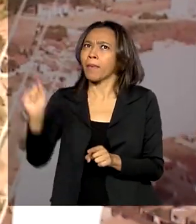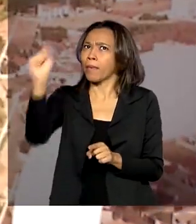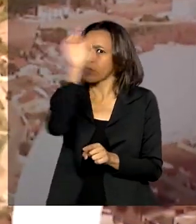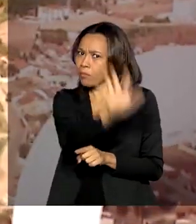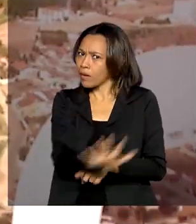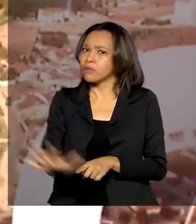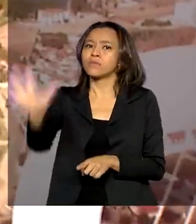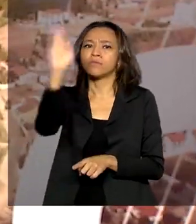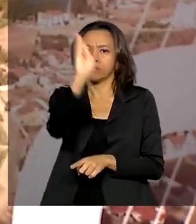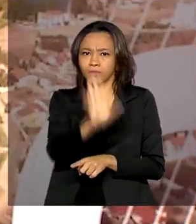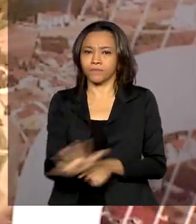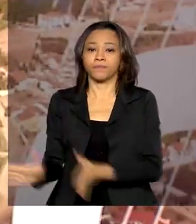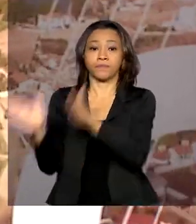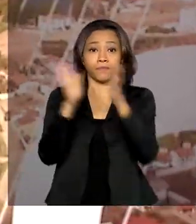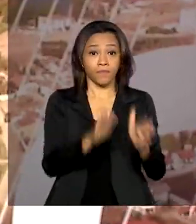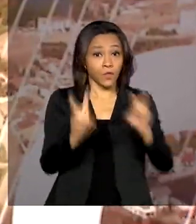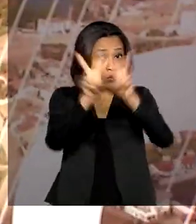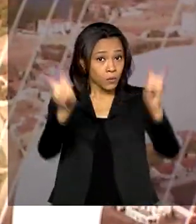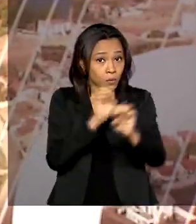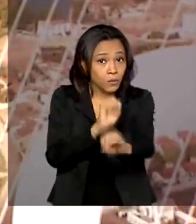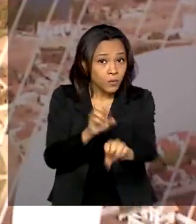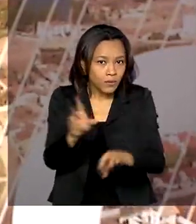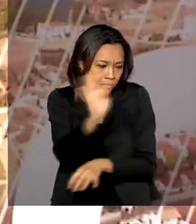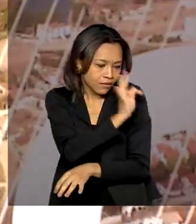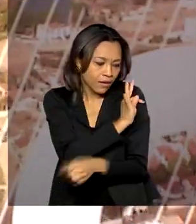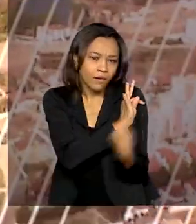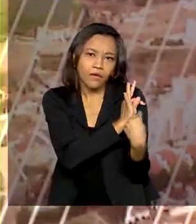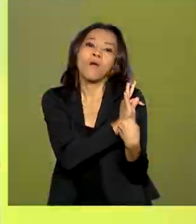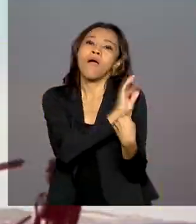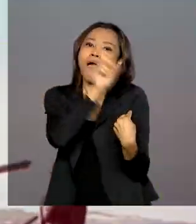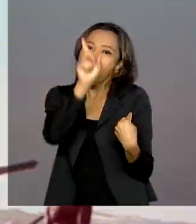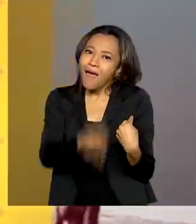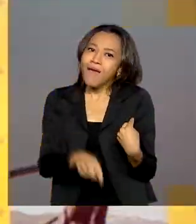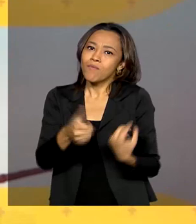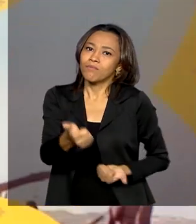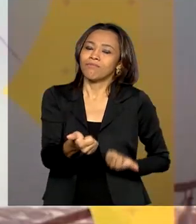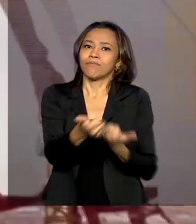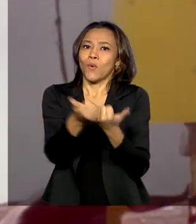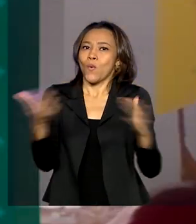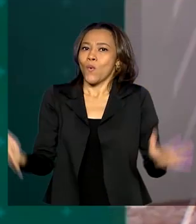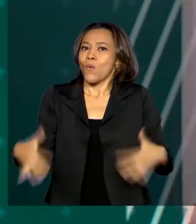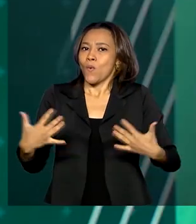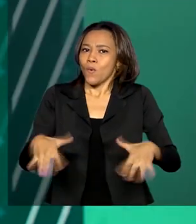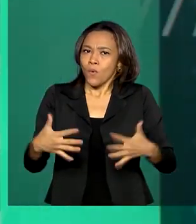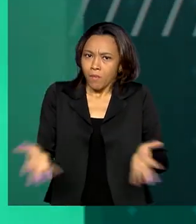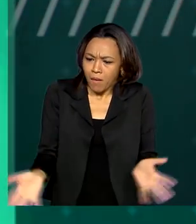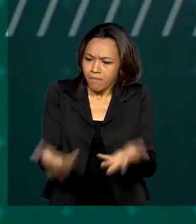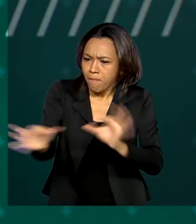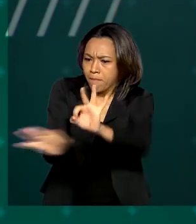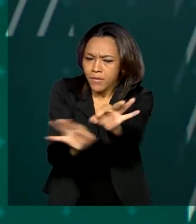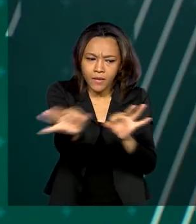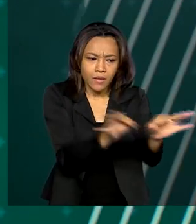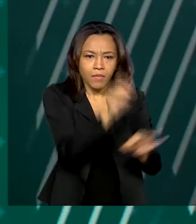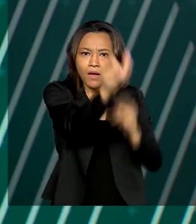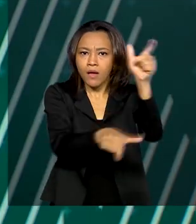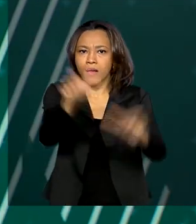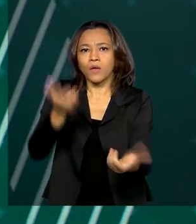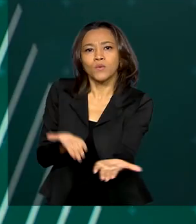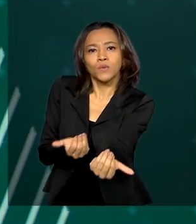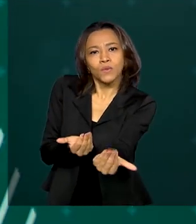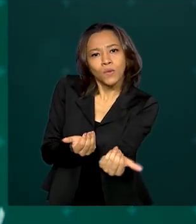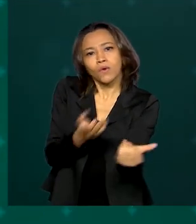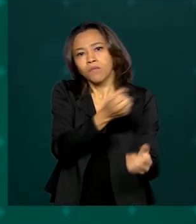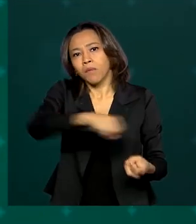Ainda sobre a educação, o ensino técnico é a aposta do governo para preparar os jovens para o mercado de trabalho. Foram